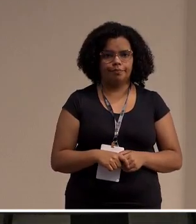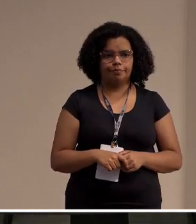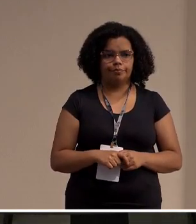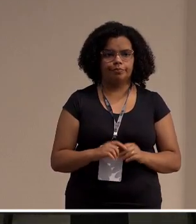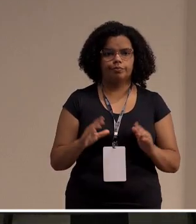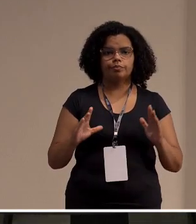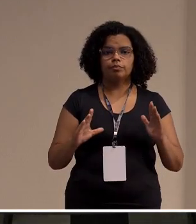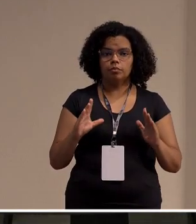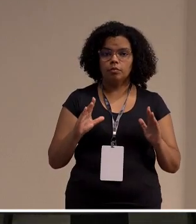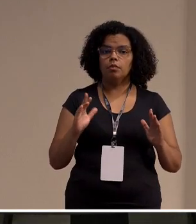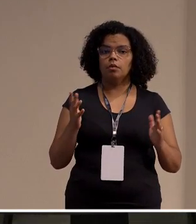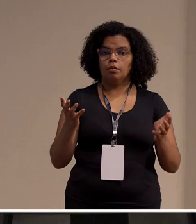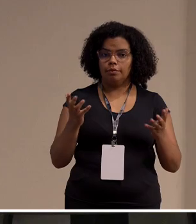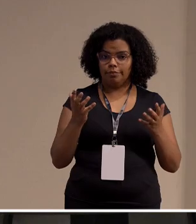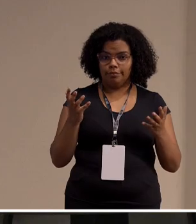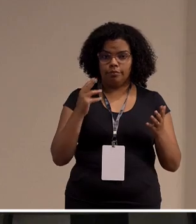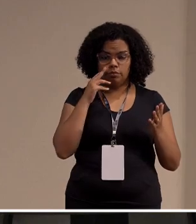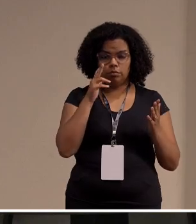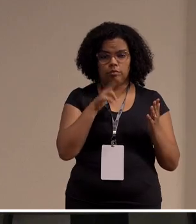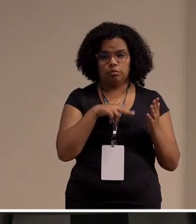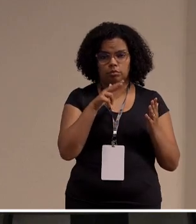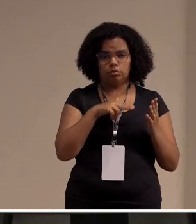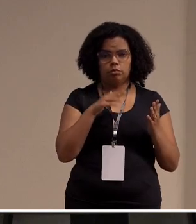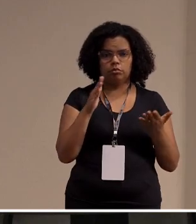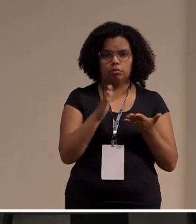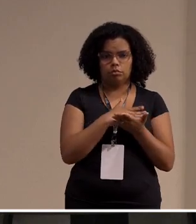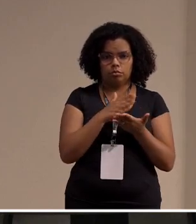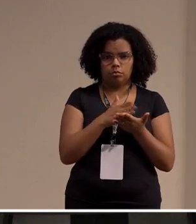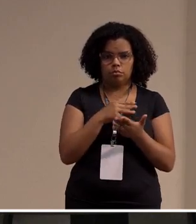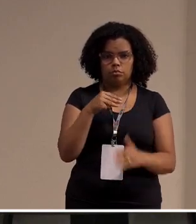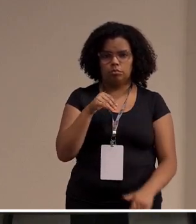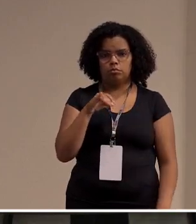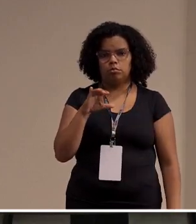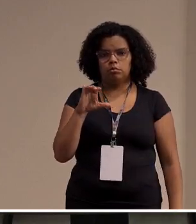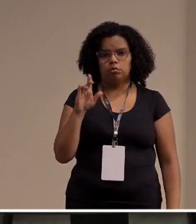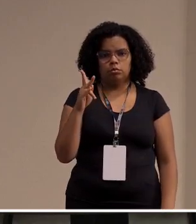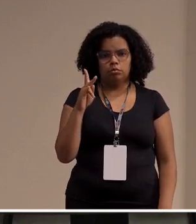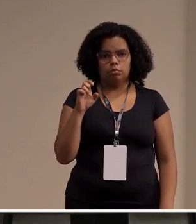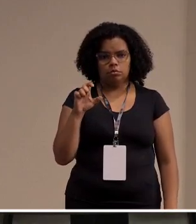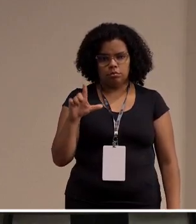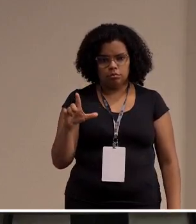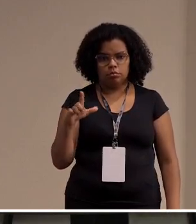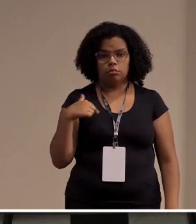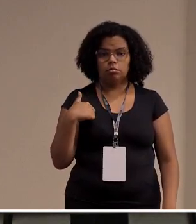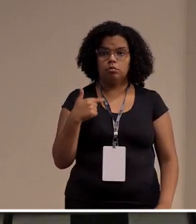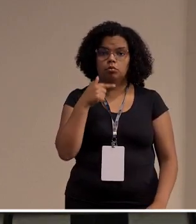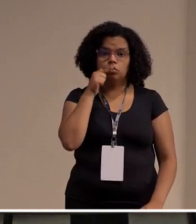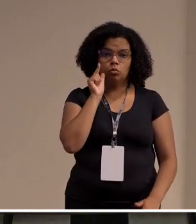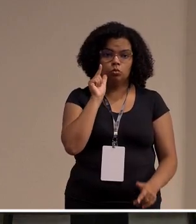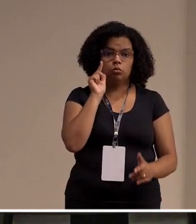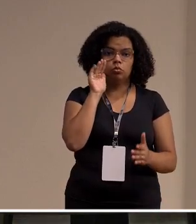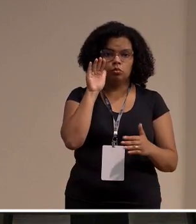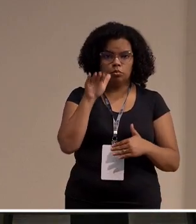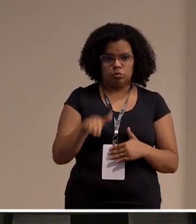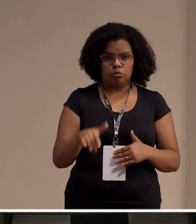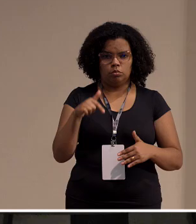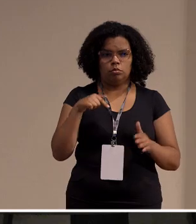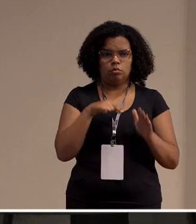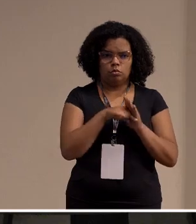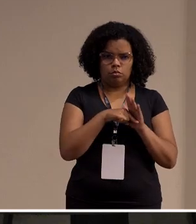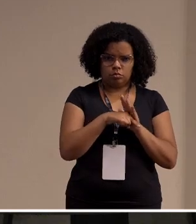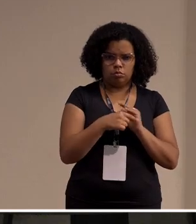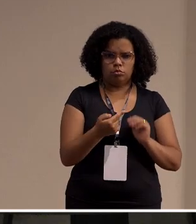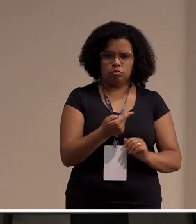queria já ler o livro do Michel, então, assim, casou perfeitamente. E ontem à tarde, quando eu estava pesquisando sobre os